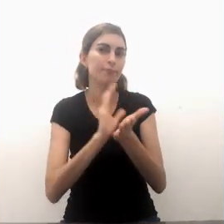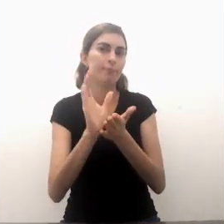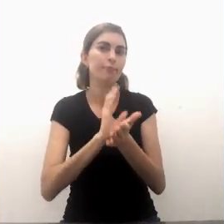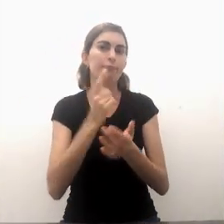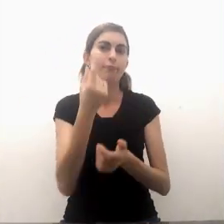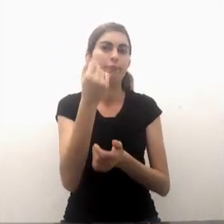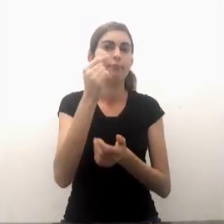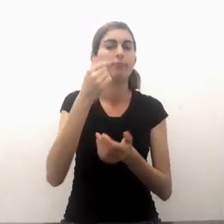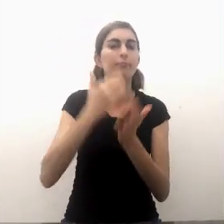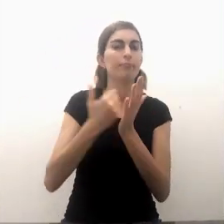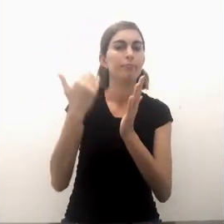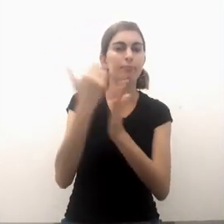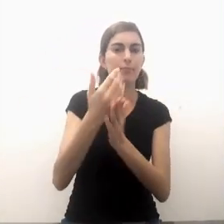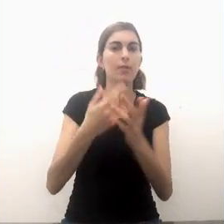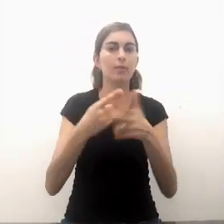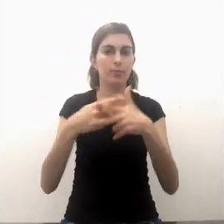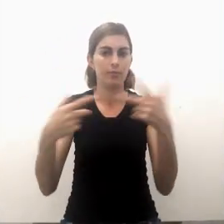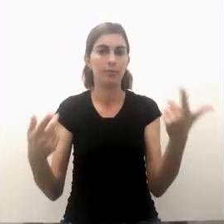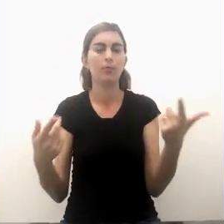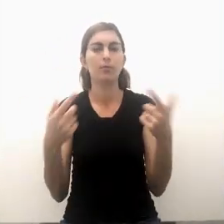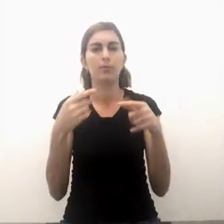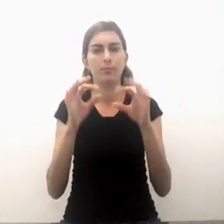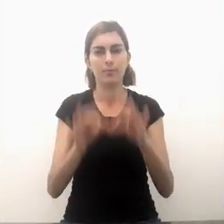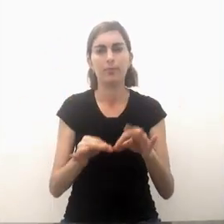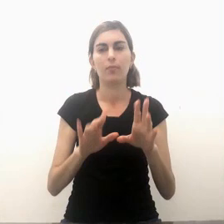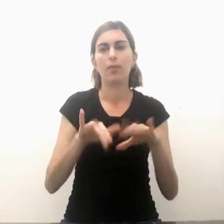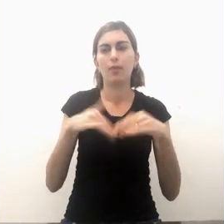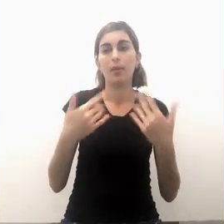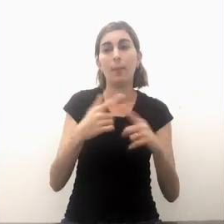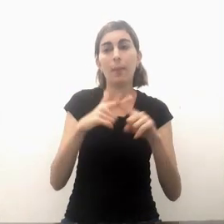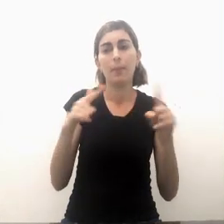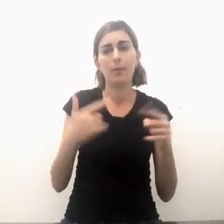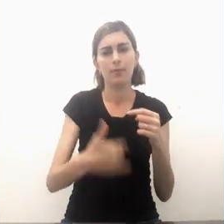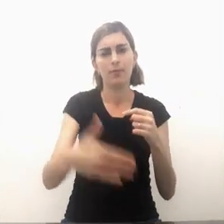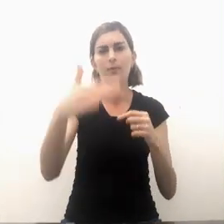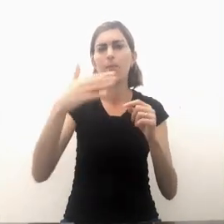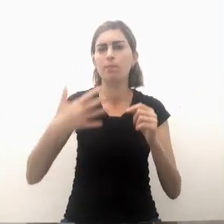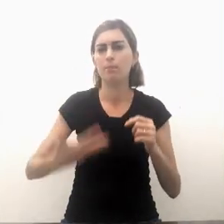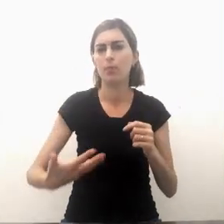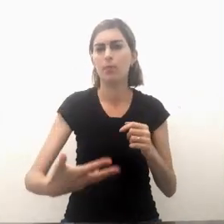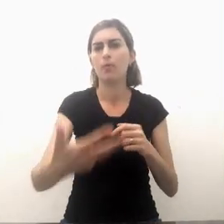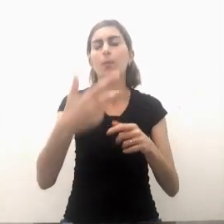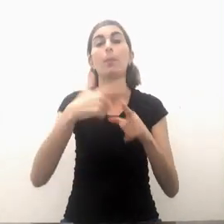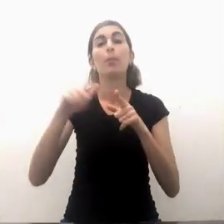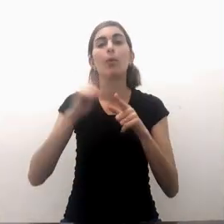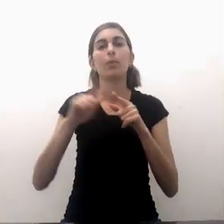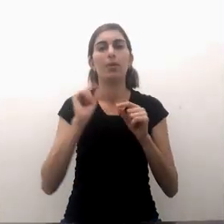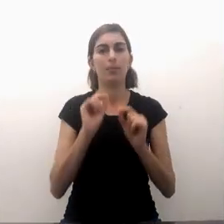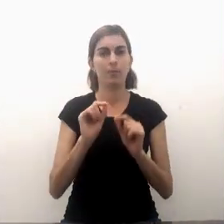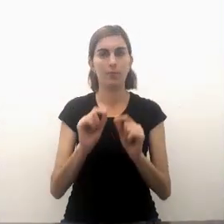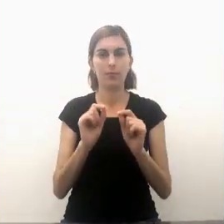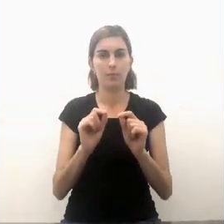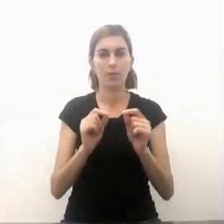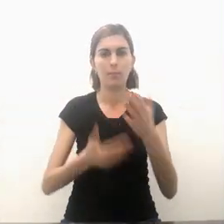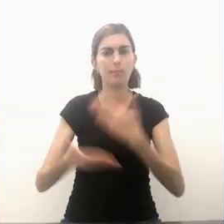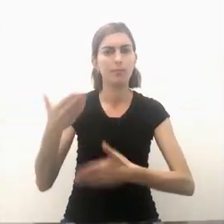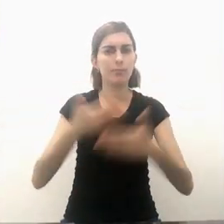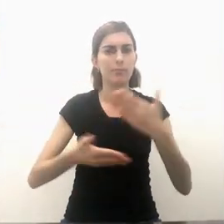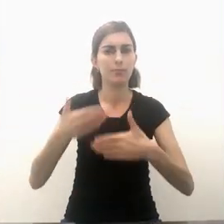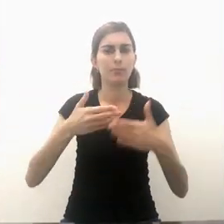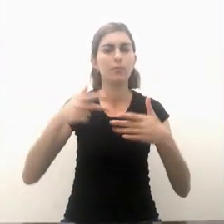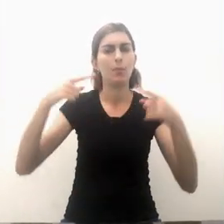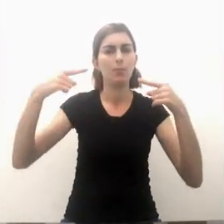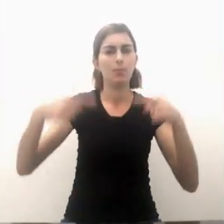lucrou muito, né, com esses produtos, tá? Mas vai se intensificar um problema aí entre